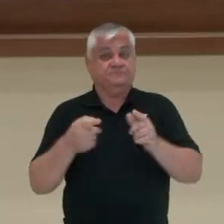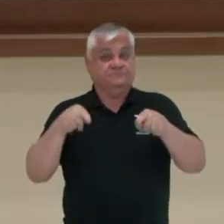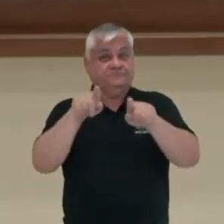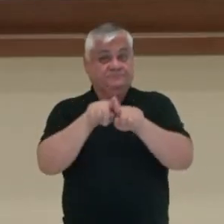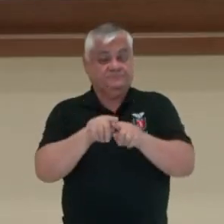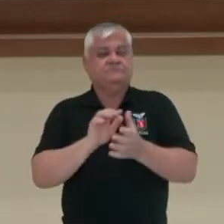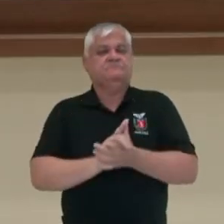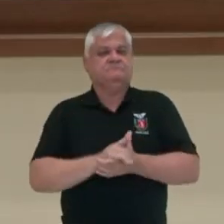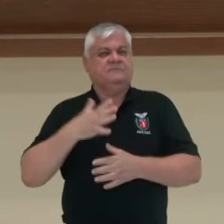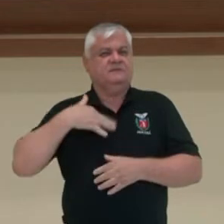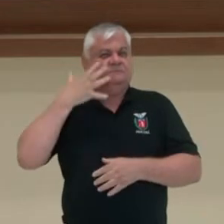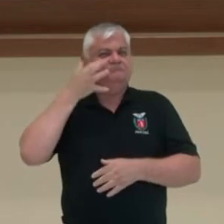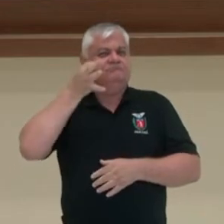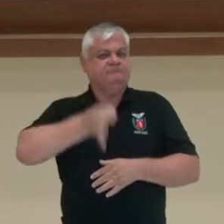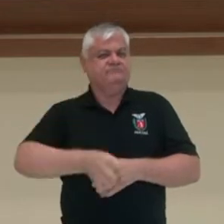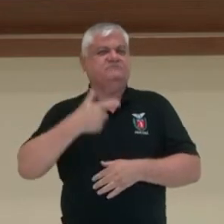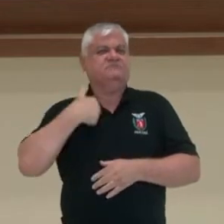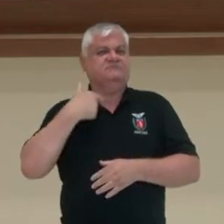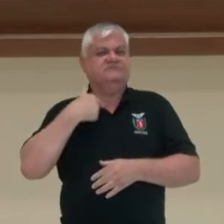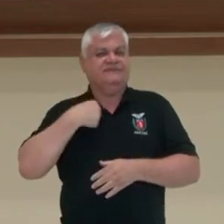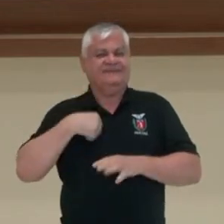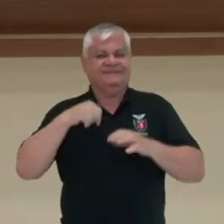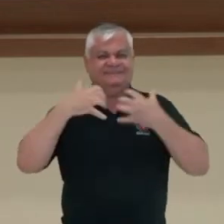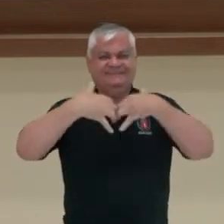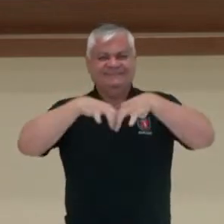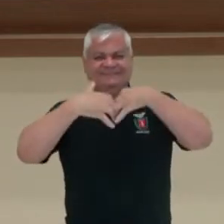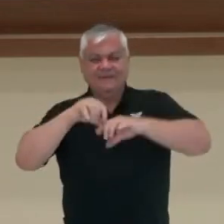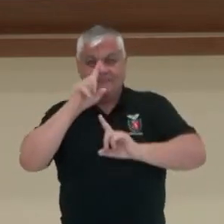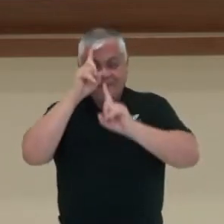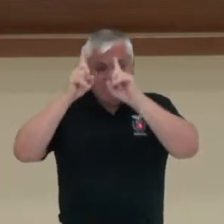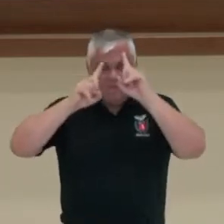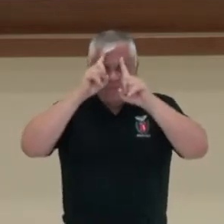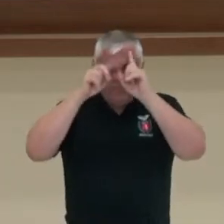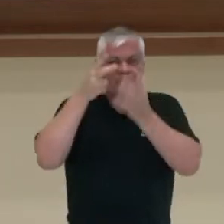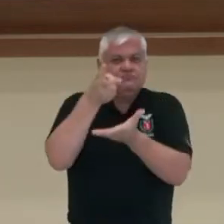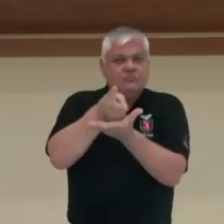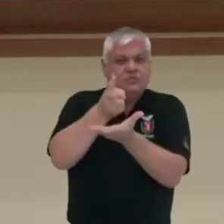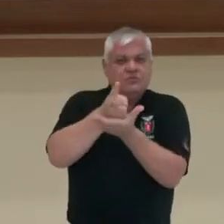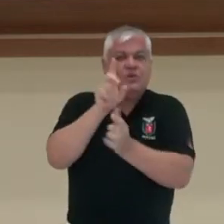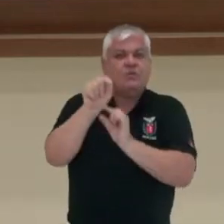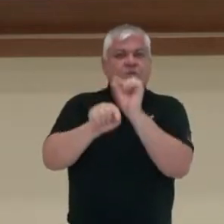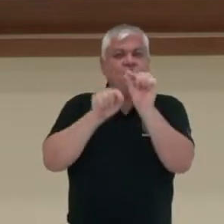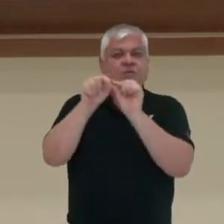Voltamos, tenho certeza que saíram várias ideias aí. E a gente vai continuar,